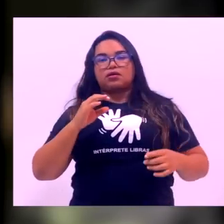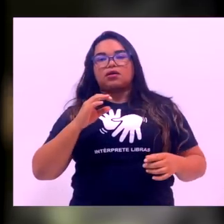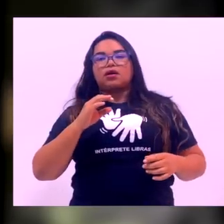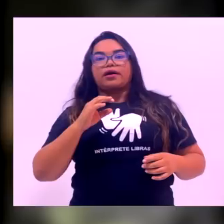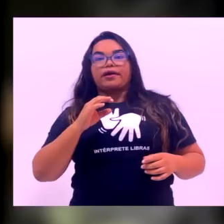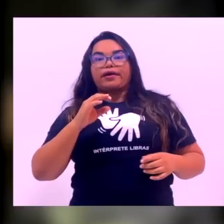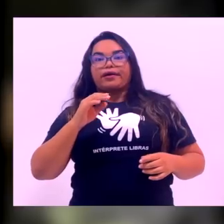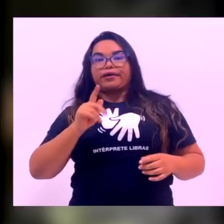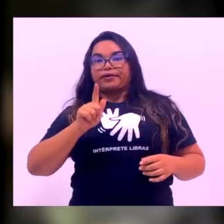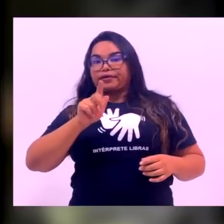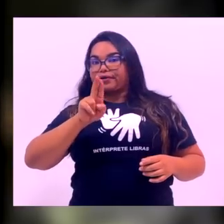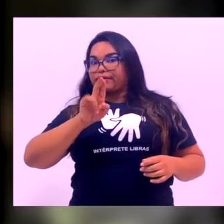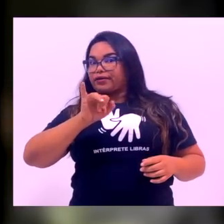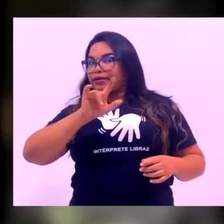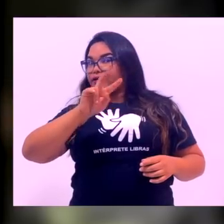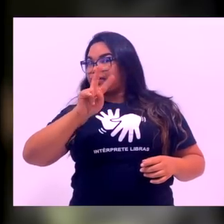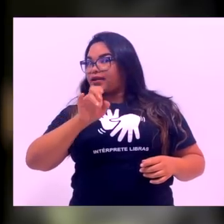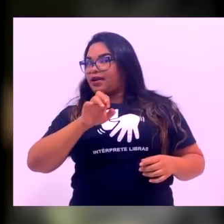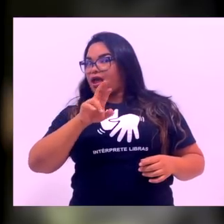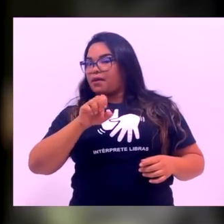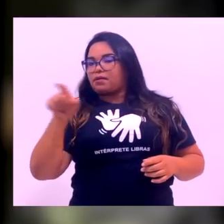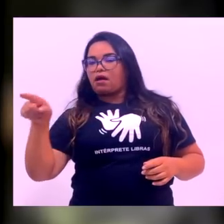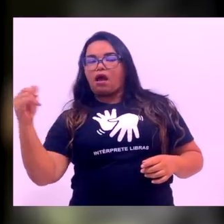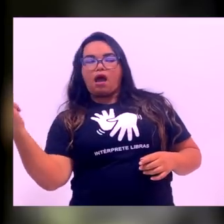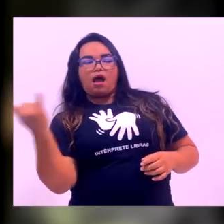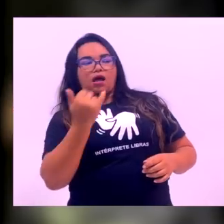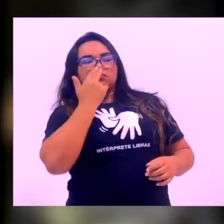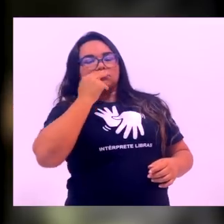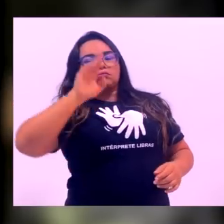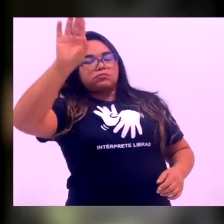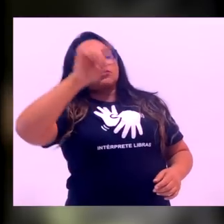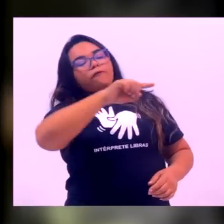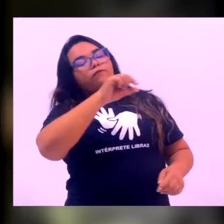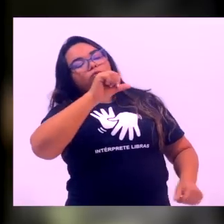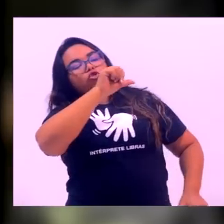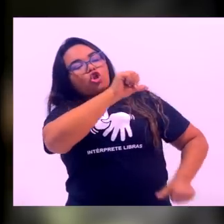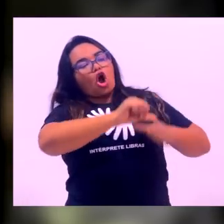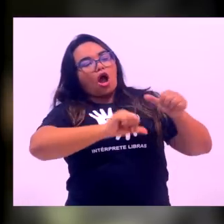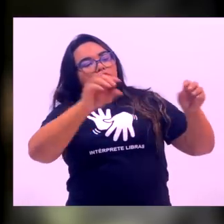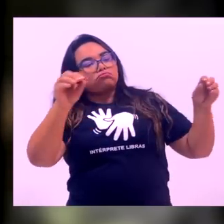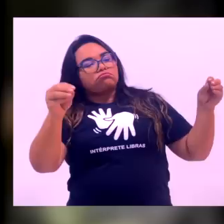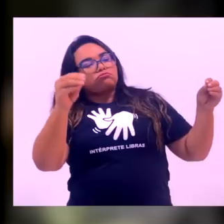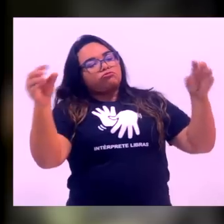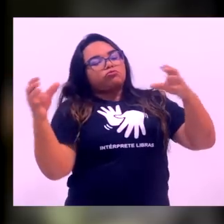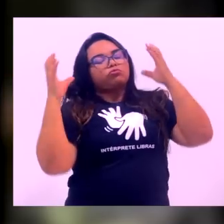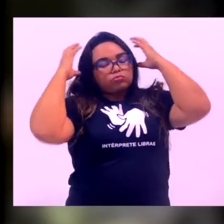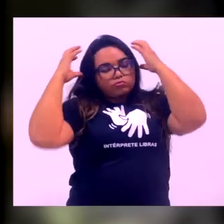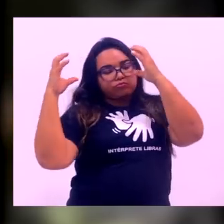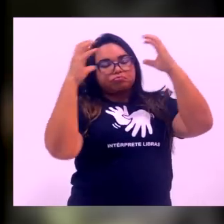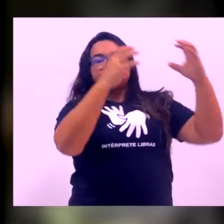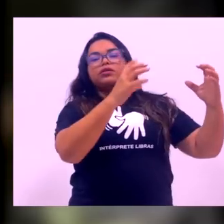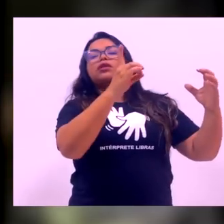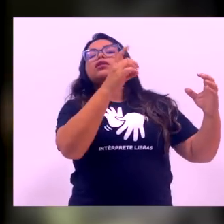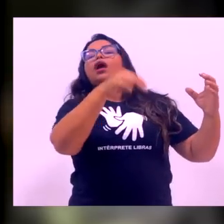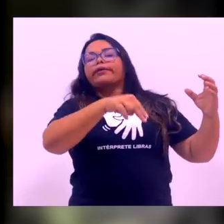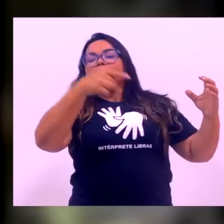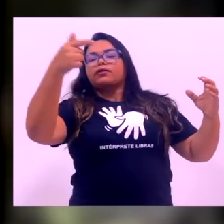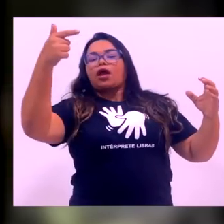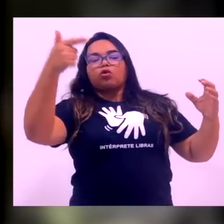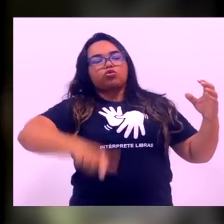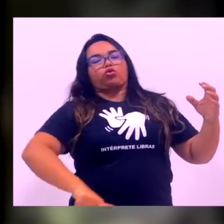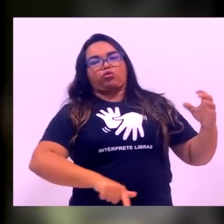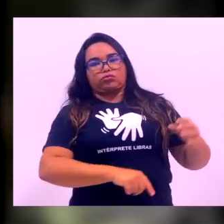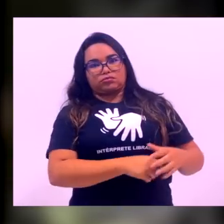do Kaiser Guilherme naquela estátua? Retirem a cabeça. Coloquem a cabeça de Daniel de volta. O que ele estava dizendo?